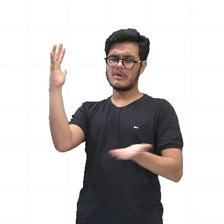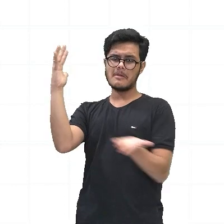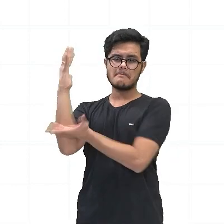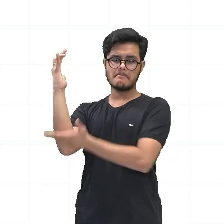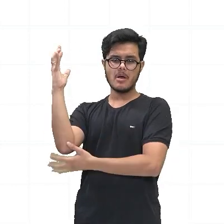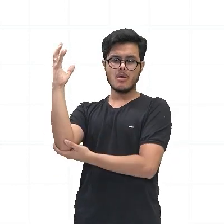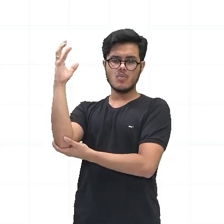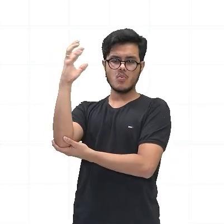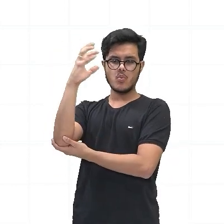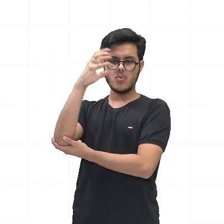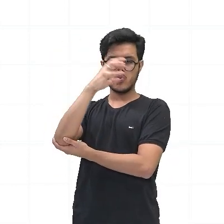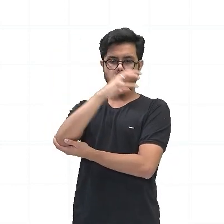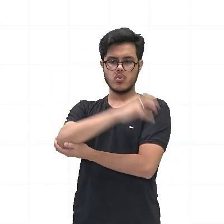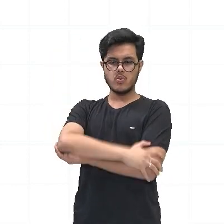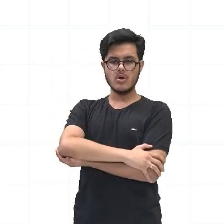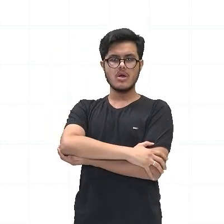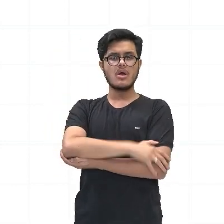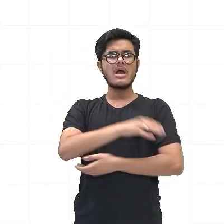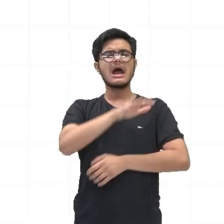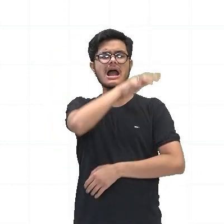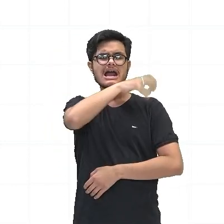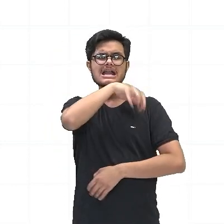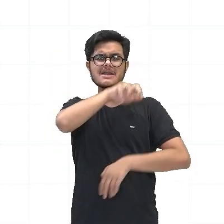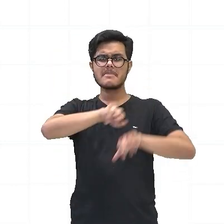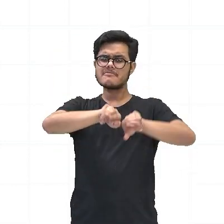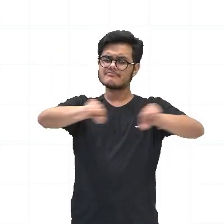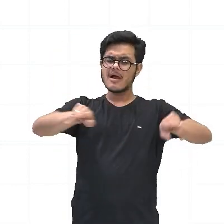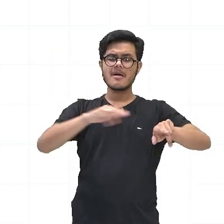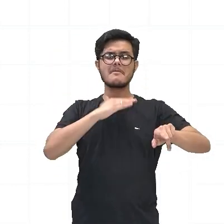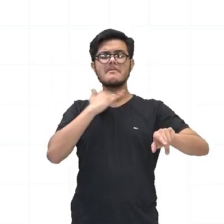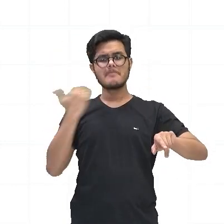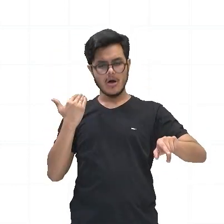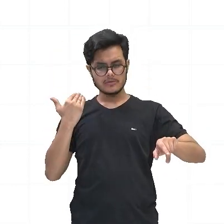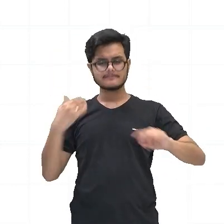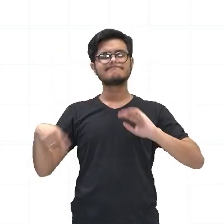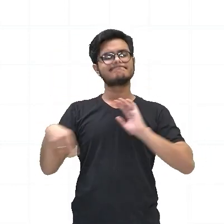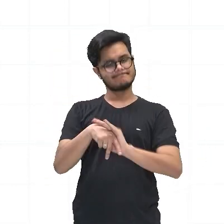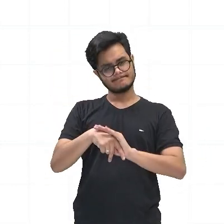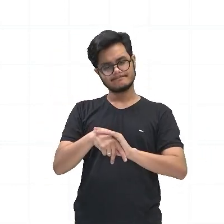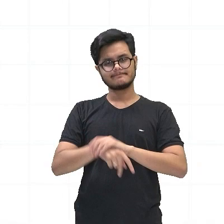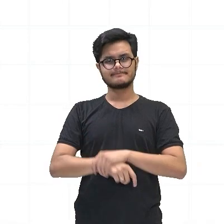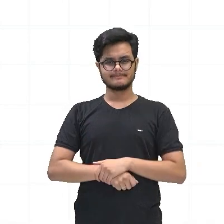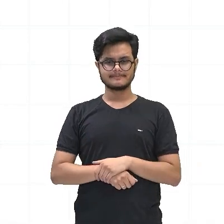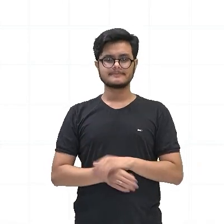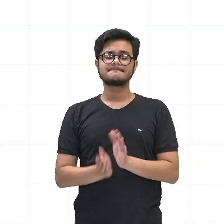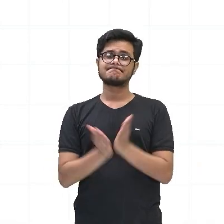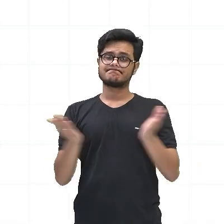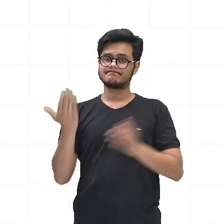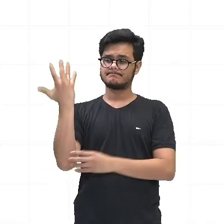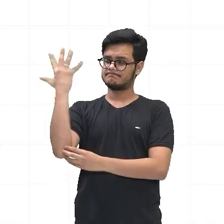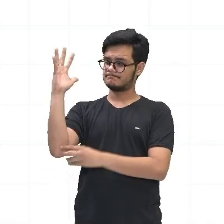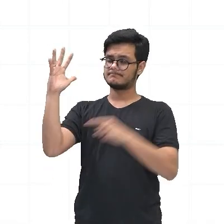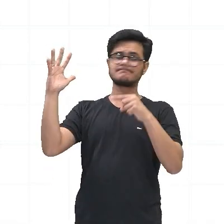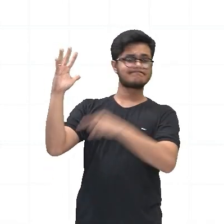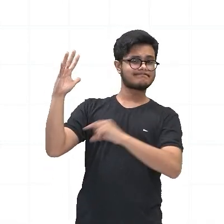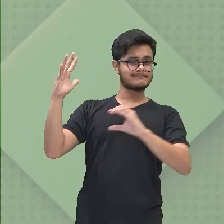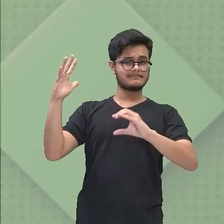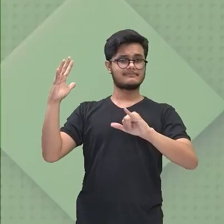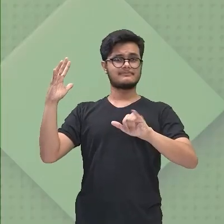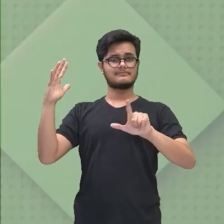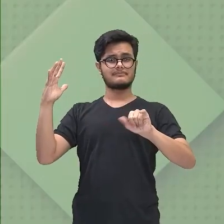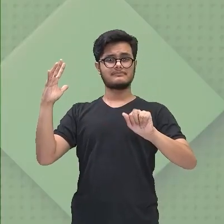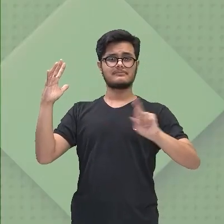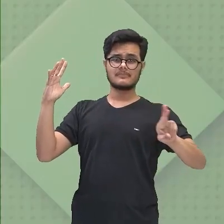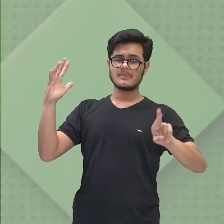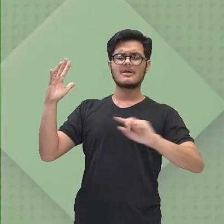fauna aquática e também daquelas que são terrestres, né, nativas dessa região. Então a mata ciliar ela é muito importante